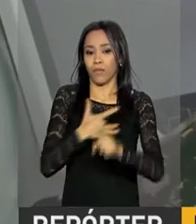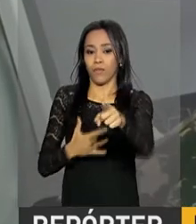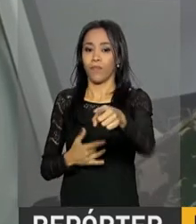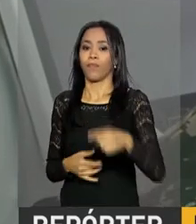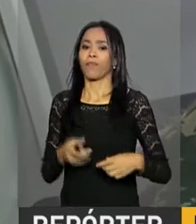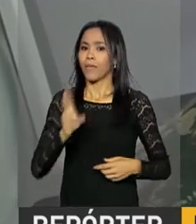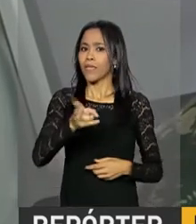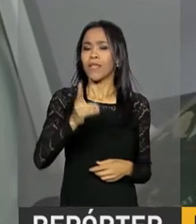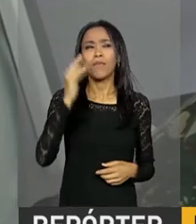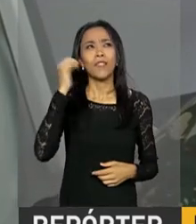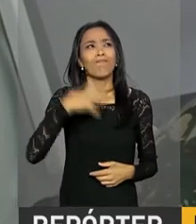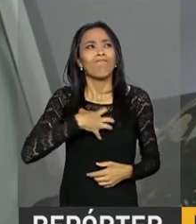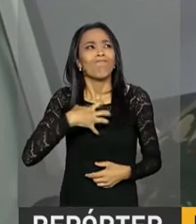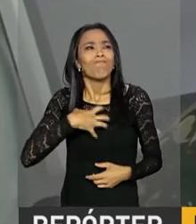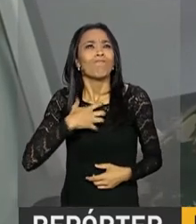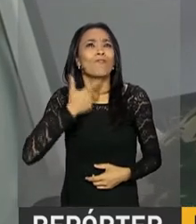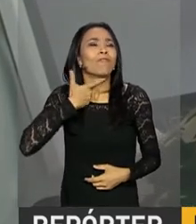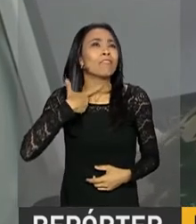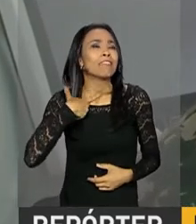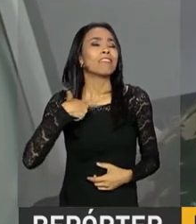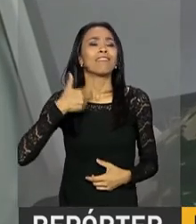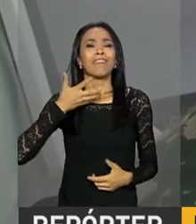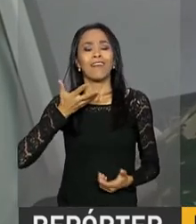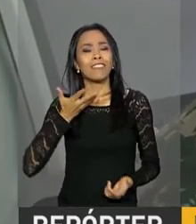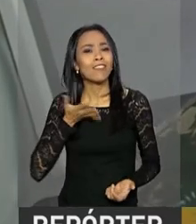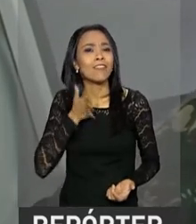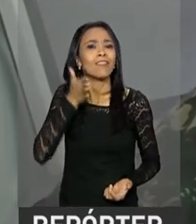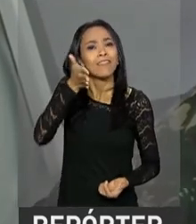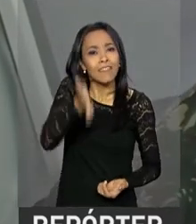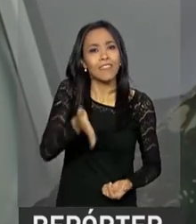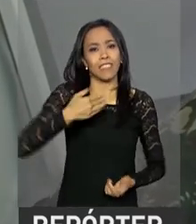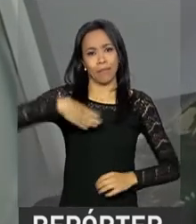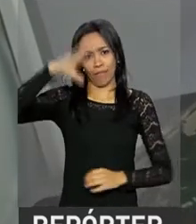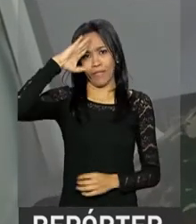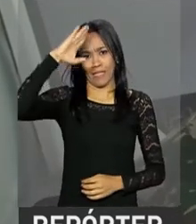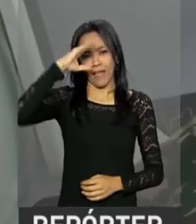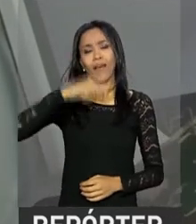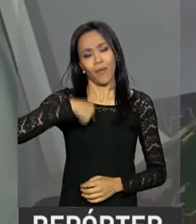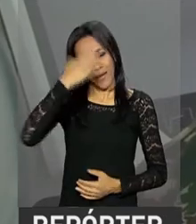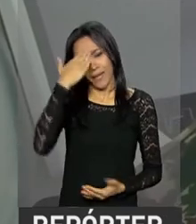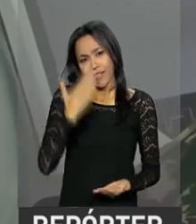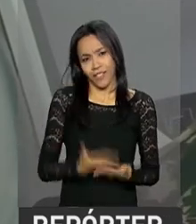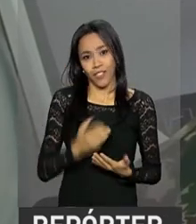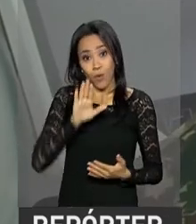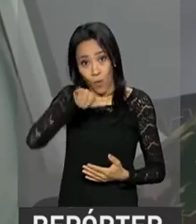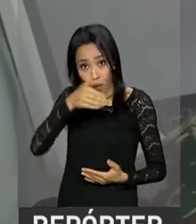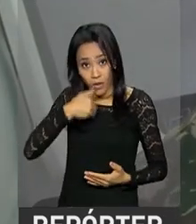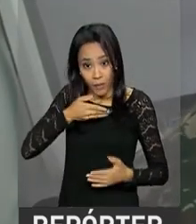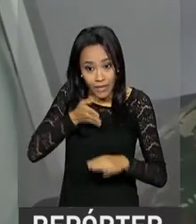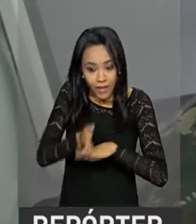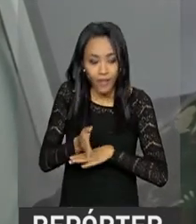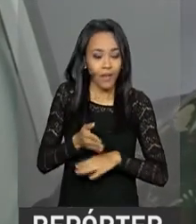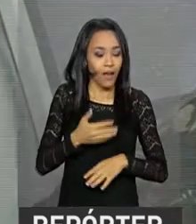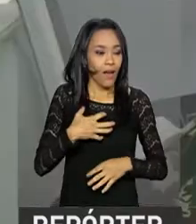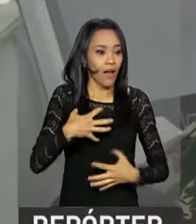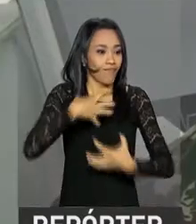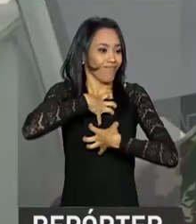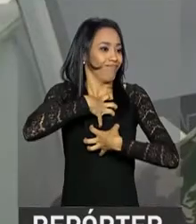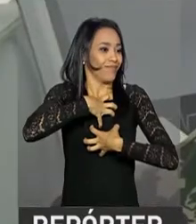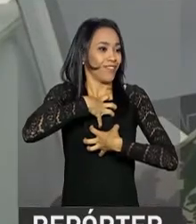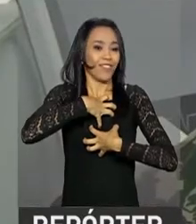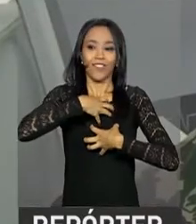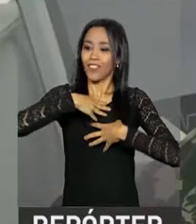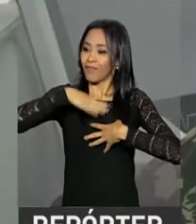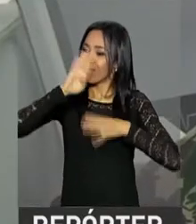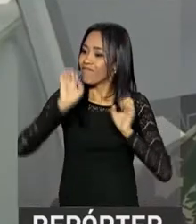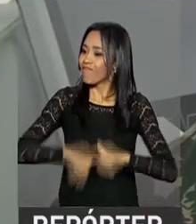sempre algo dentro de mim me chamou a atenção para que eu fosse militar. E eu acredito que quando eu entrei aqui, eu encontrei essa vocação. Está